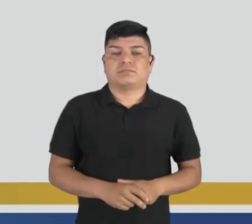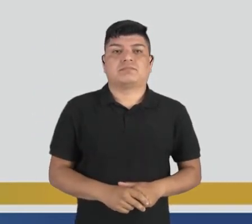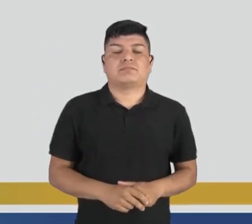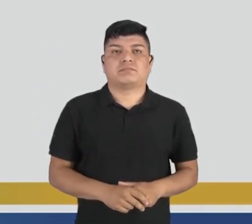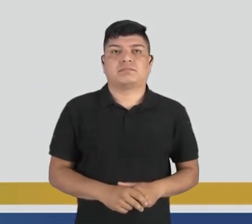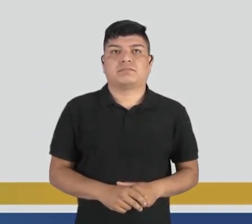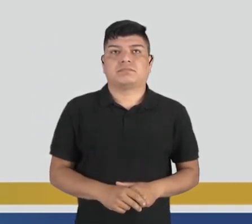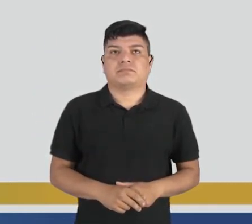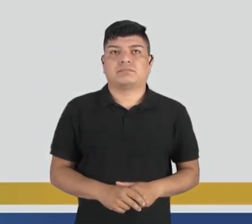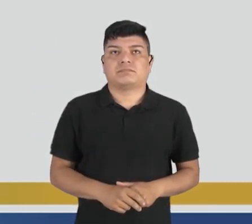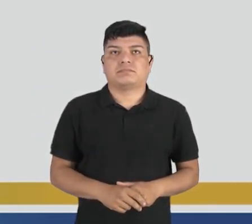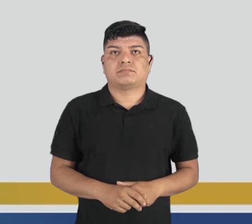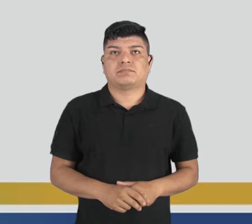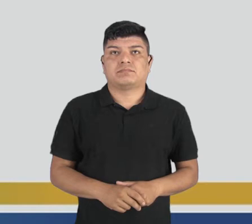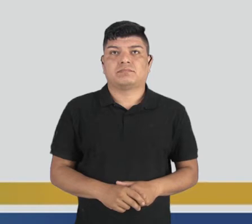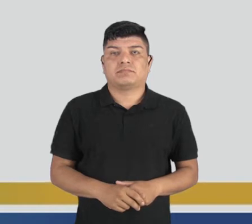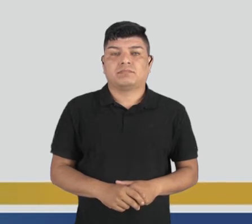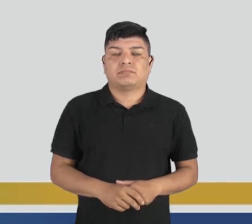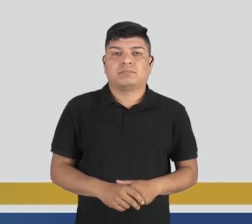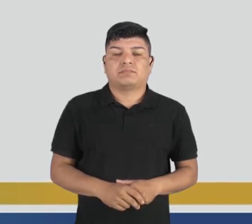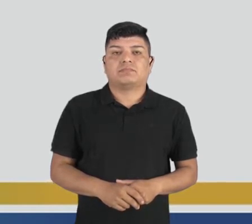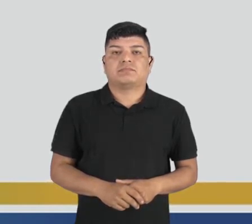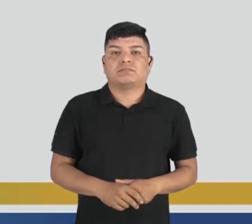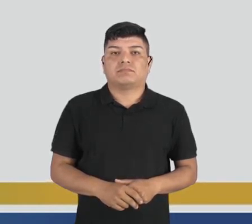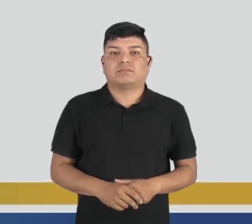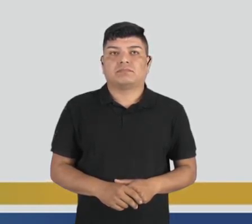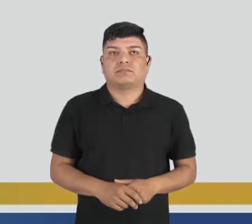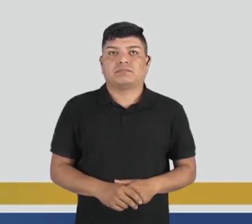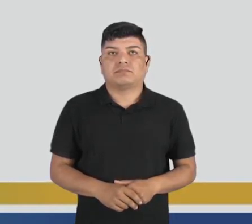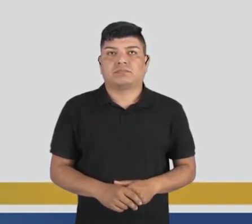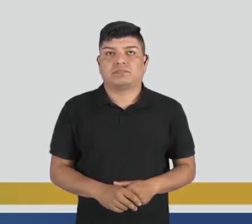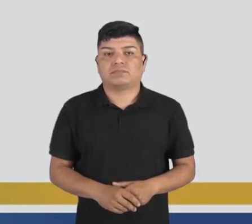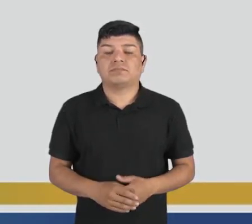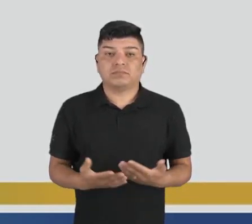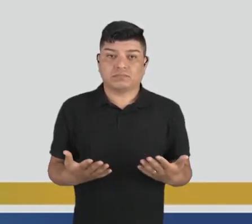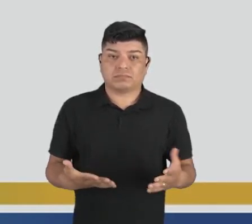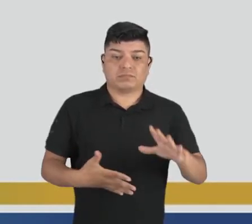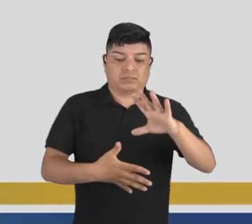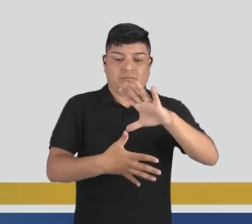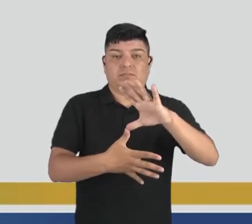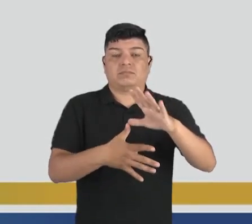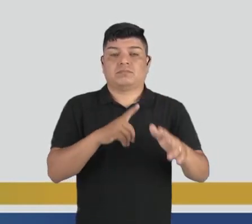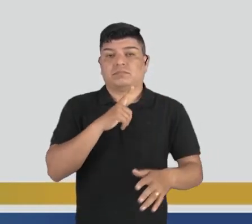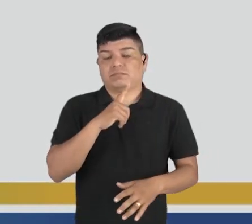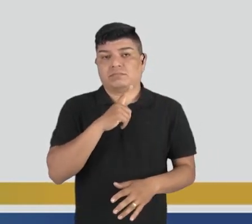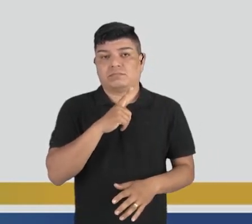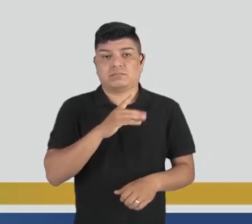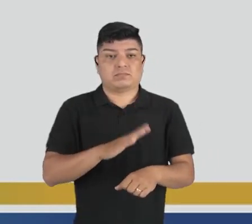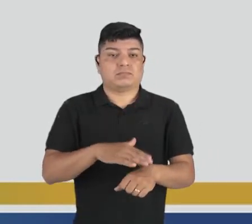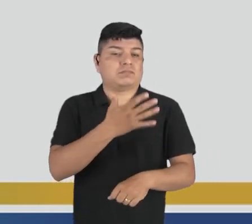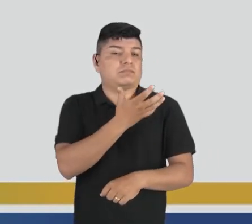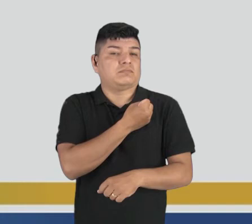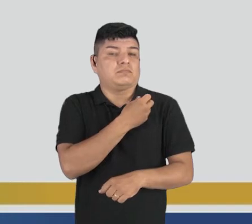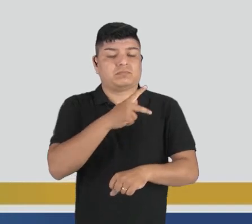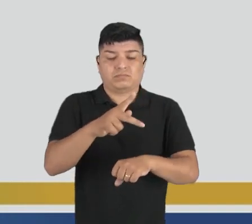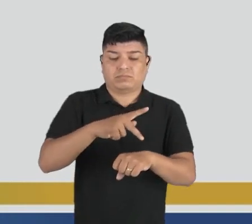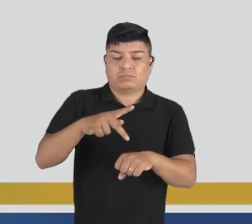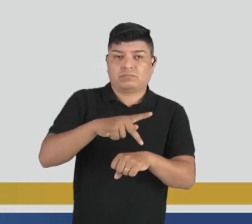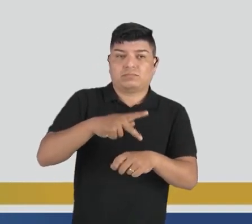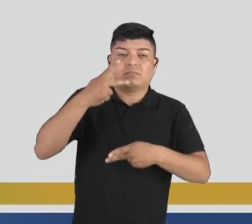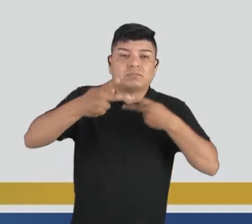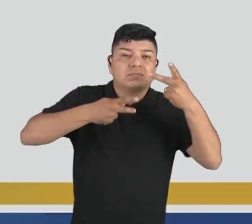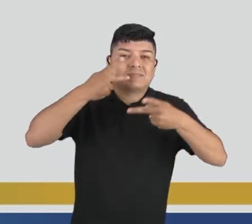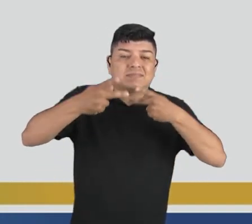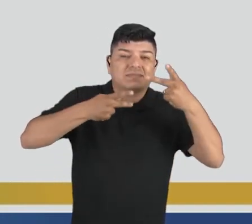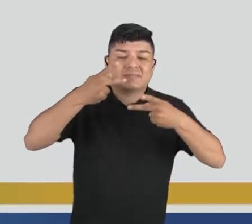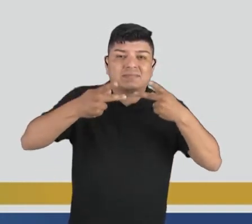falam espanhol. E a sua grande maioria na América Latina. Claro, né, galera? Na América Latina nós temos o maior número de países que falam